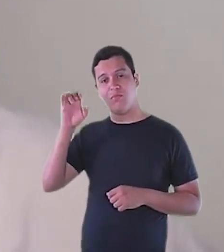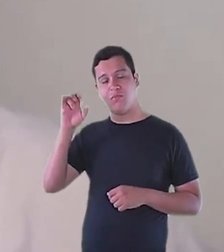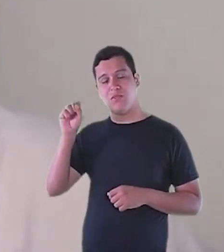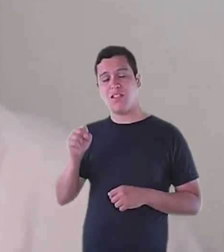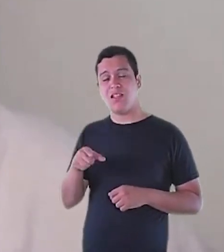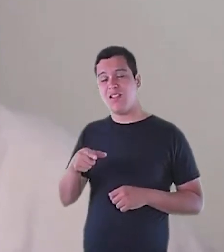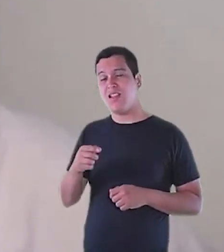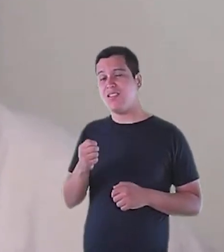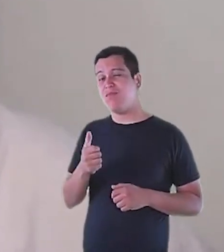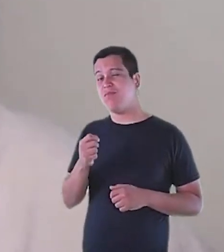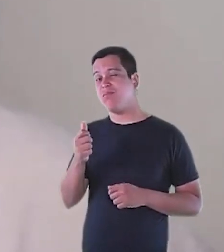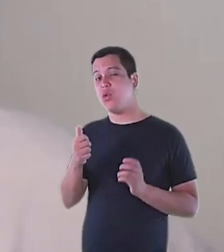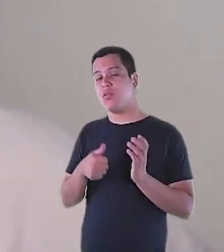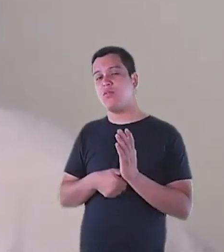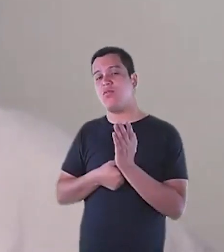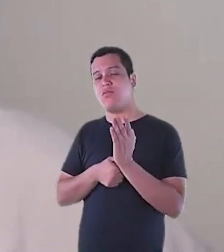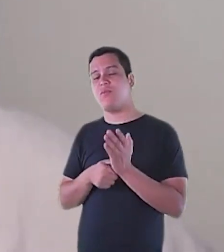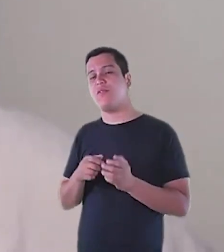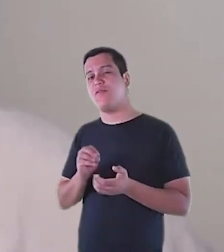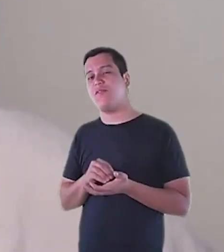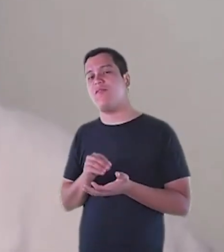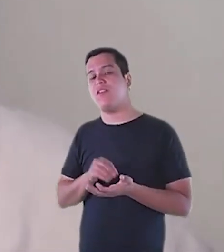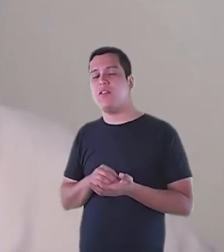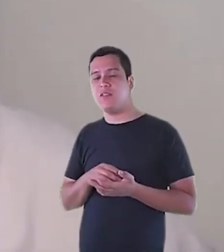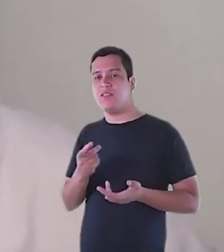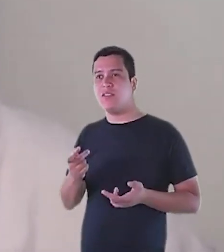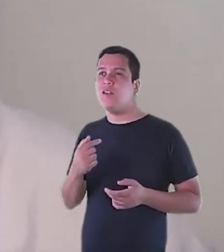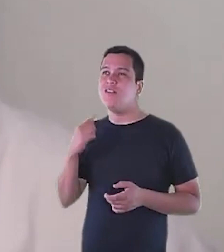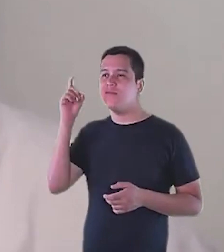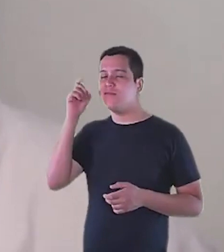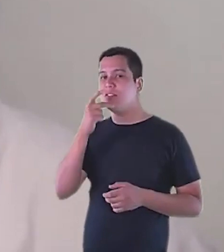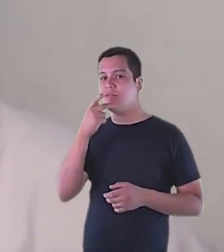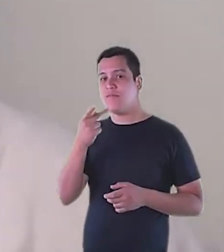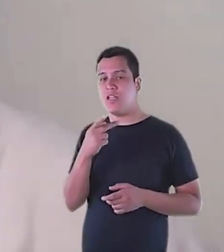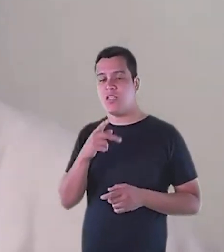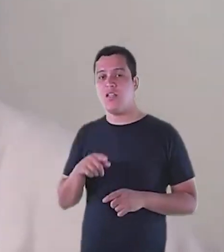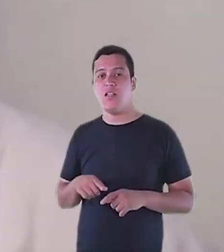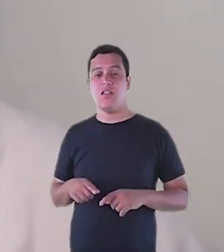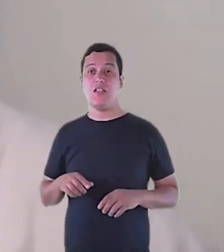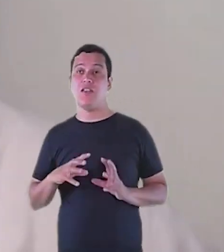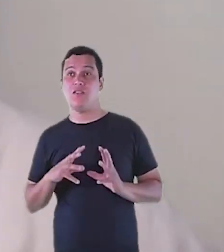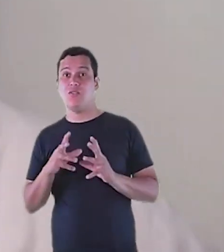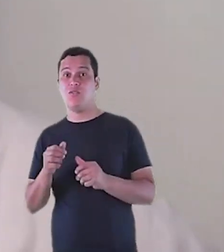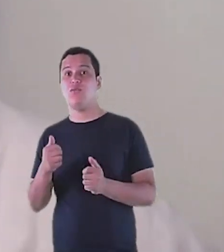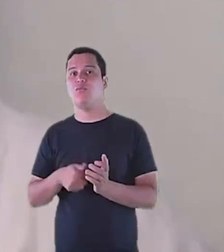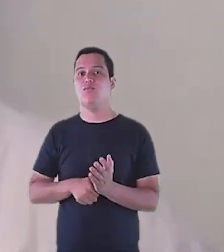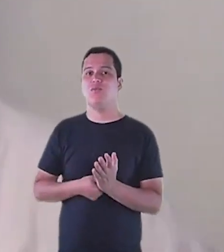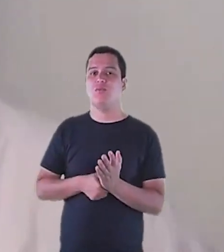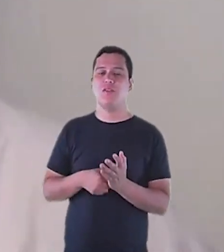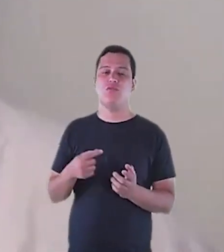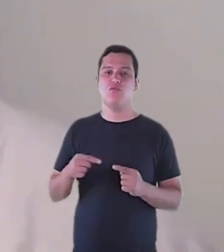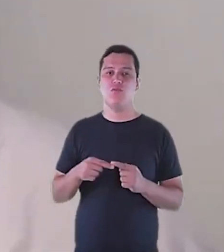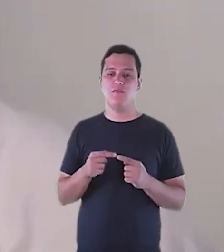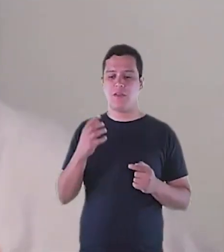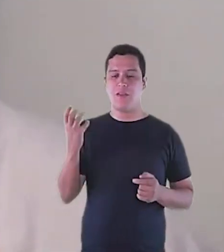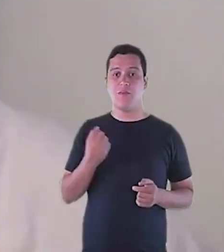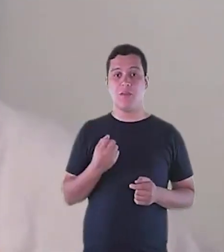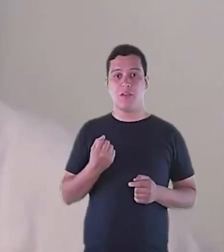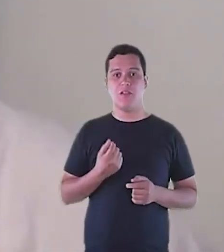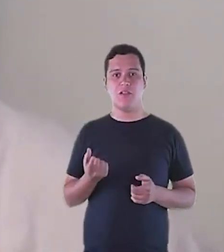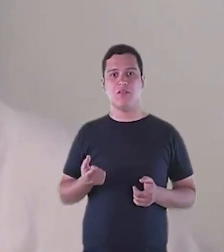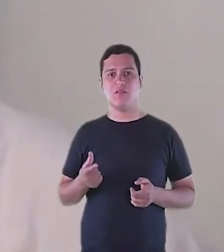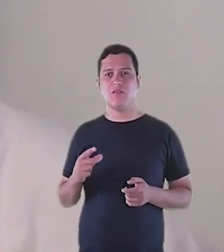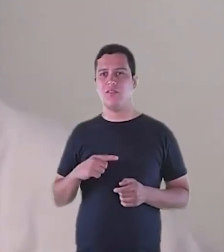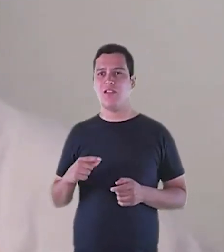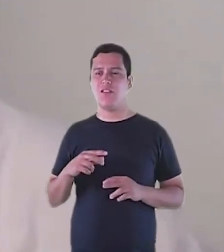comparado com outros episódios e personagens da história do Brasil. E toda a documentação é branca, principalmente